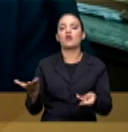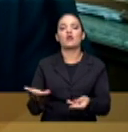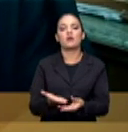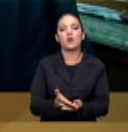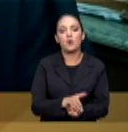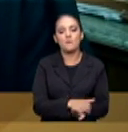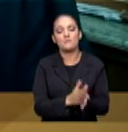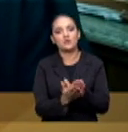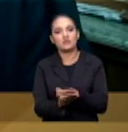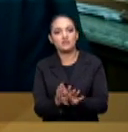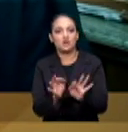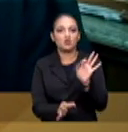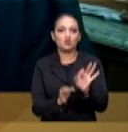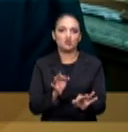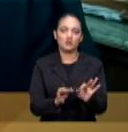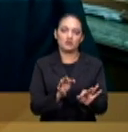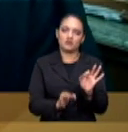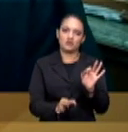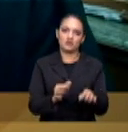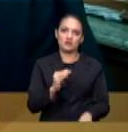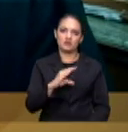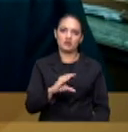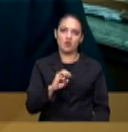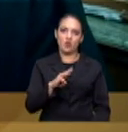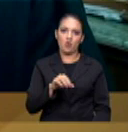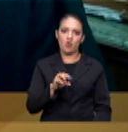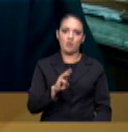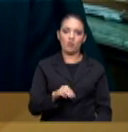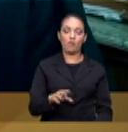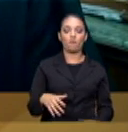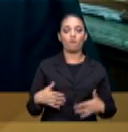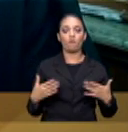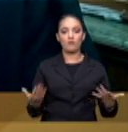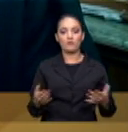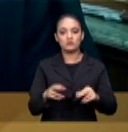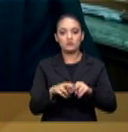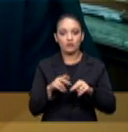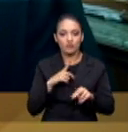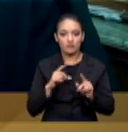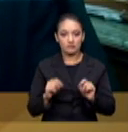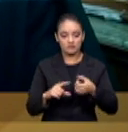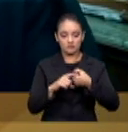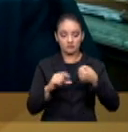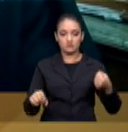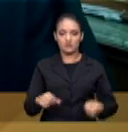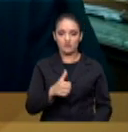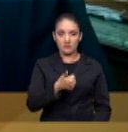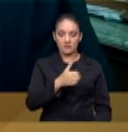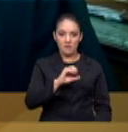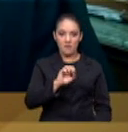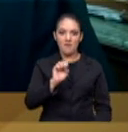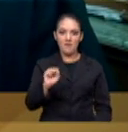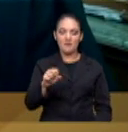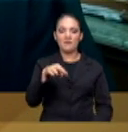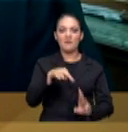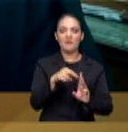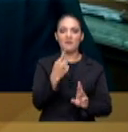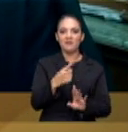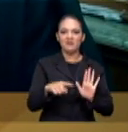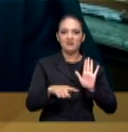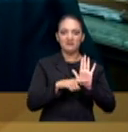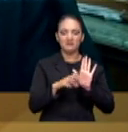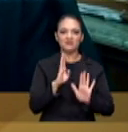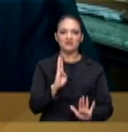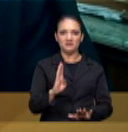à Justiça Comum. Daí ter-se o disposto no artigo 108, inciso 1, alínea B